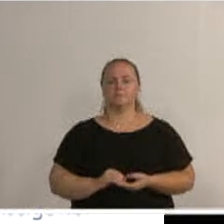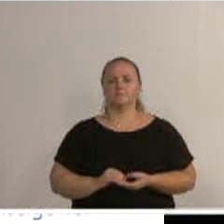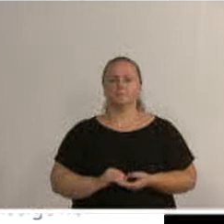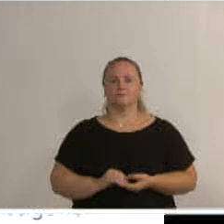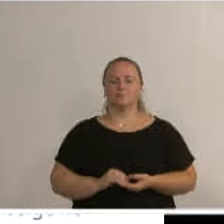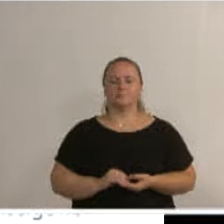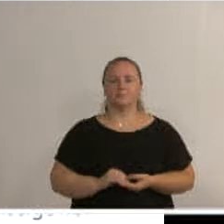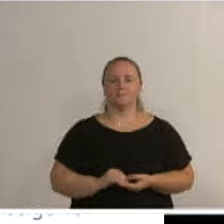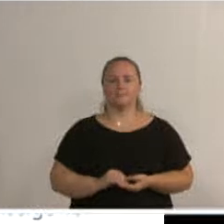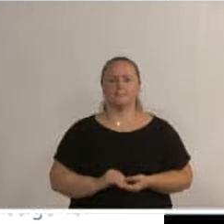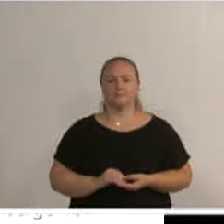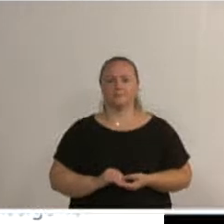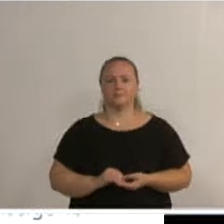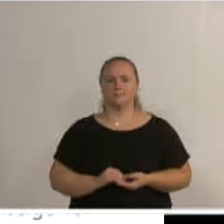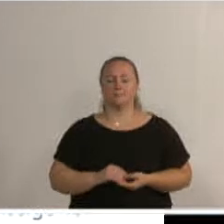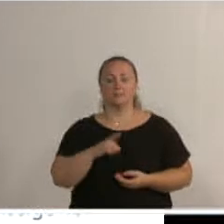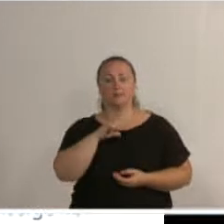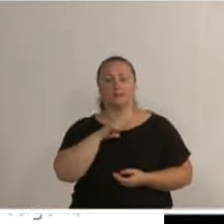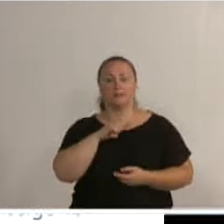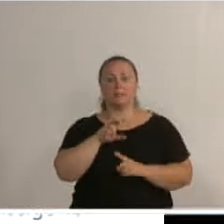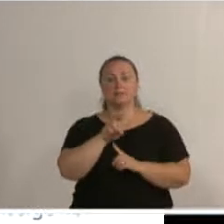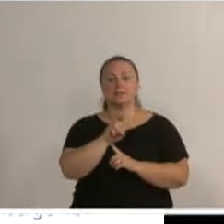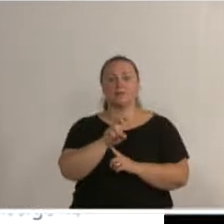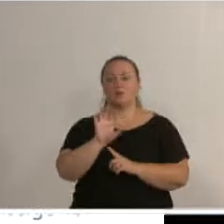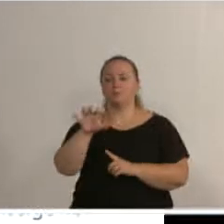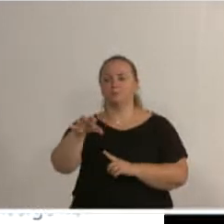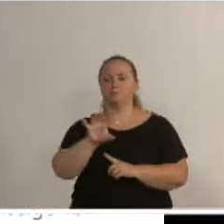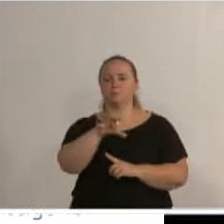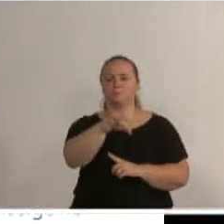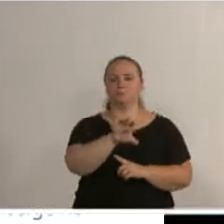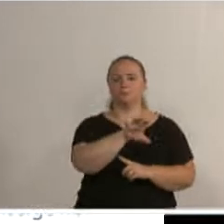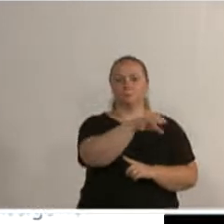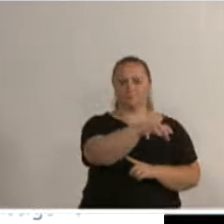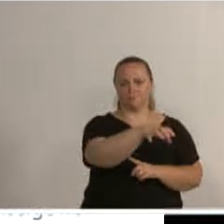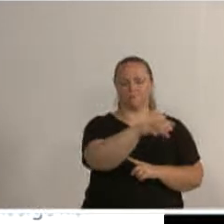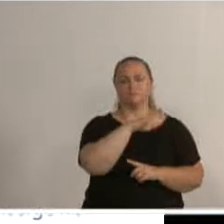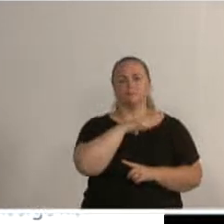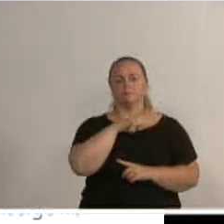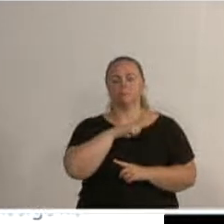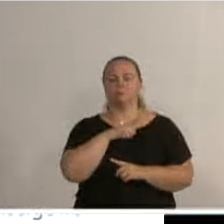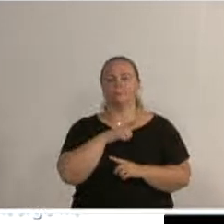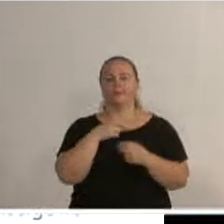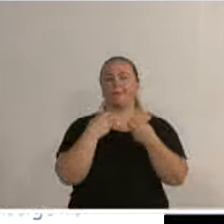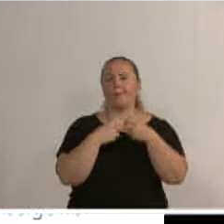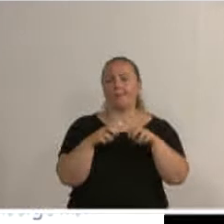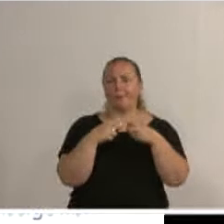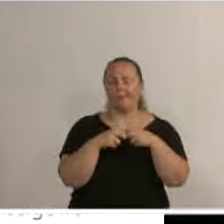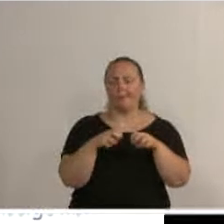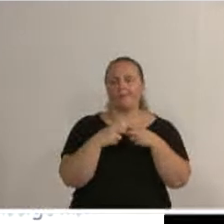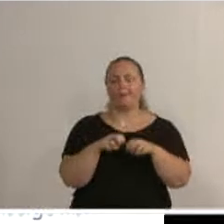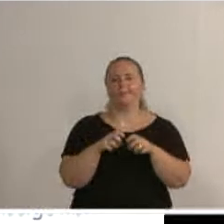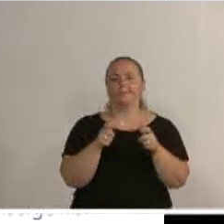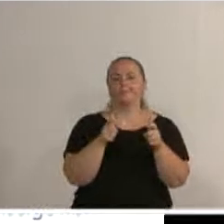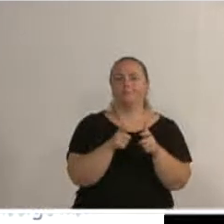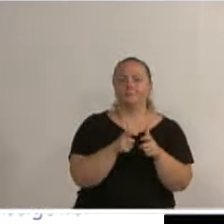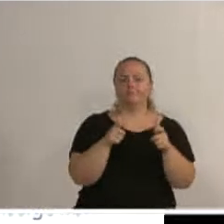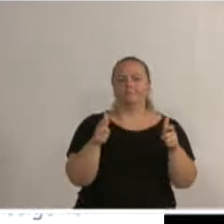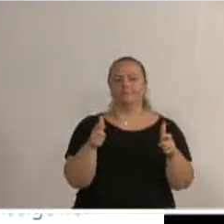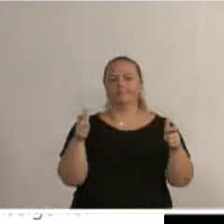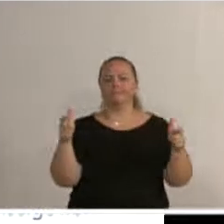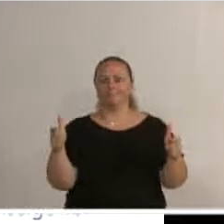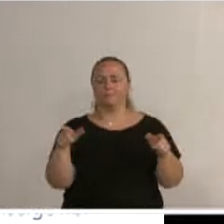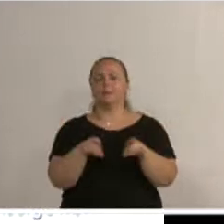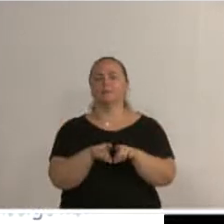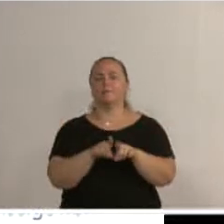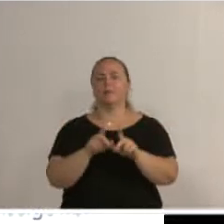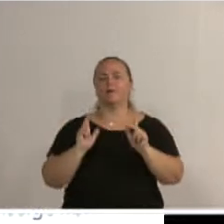Está dividido entre 5 categorias, uma não está mencionada aqui, mas são os micro-ônibus, os veículos leves, veículos pesados especiais e as vans,